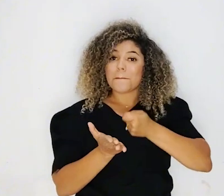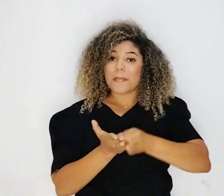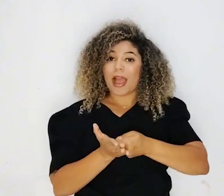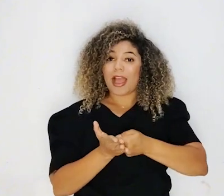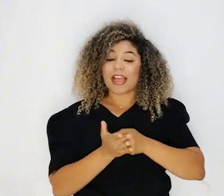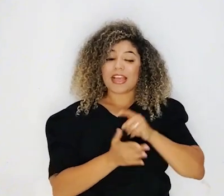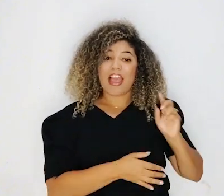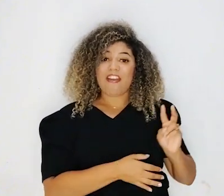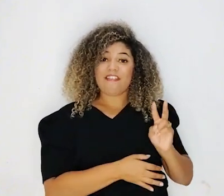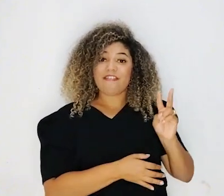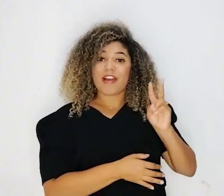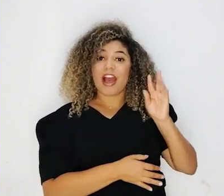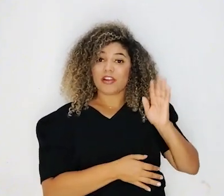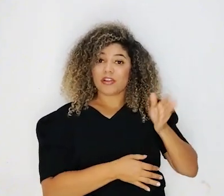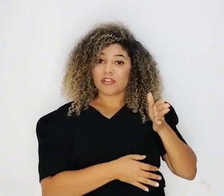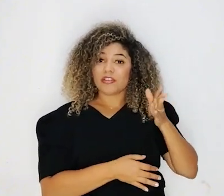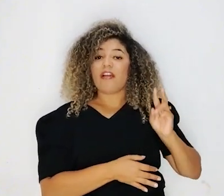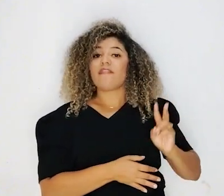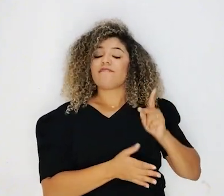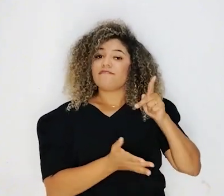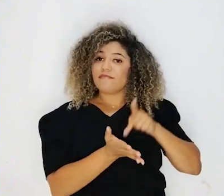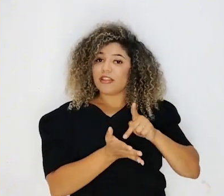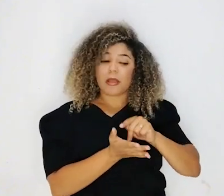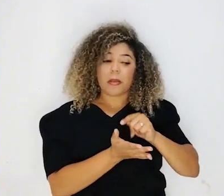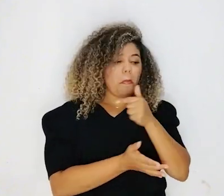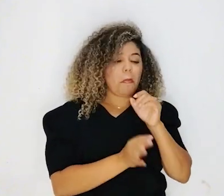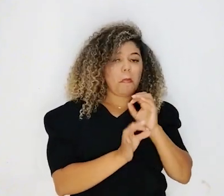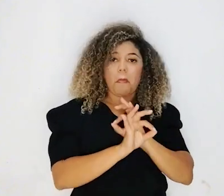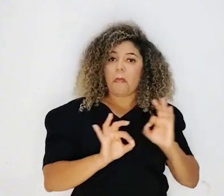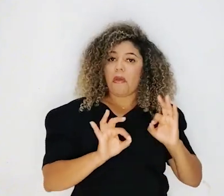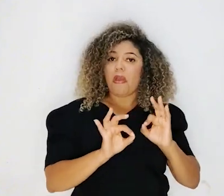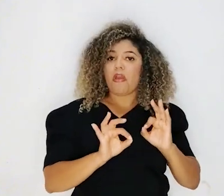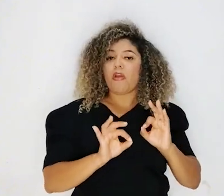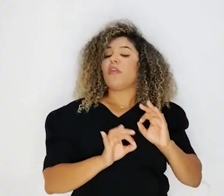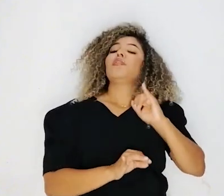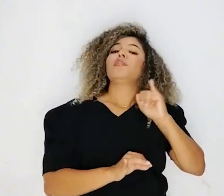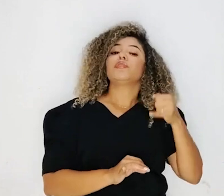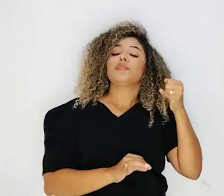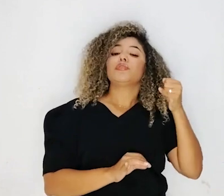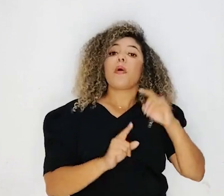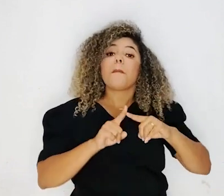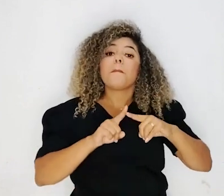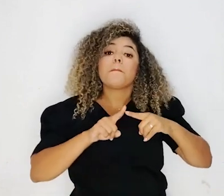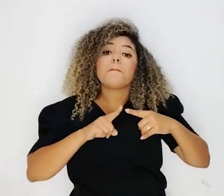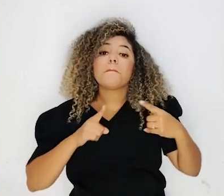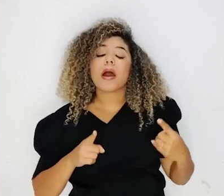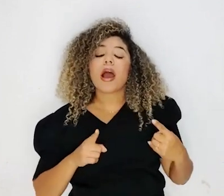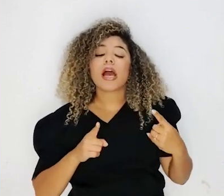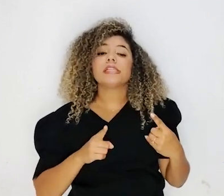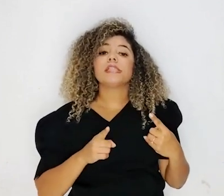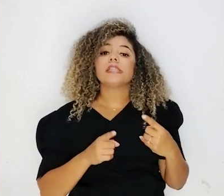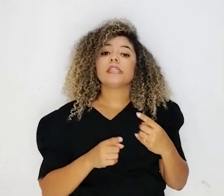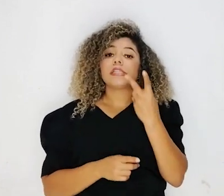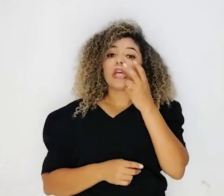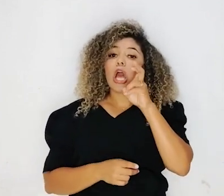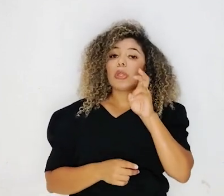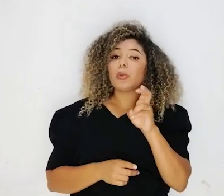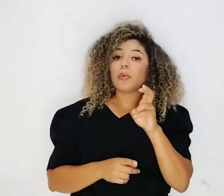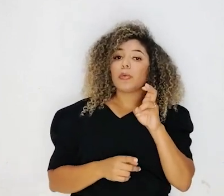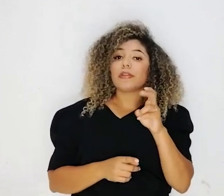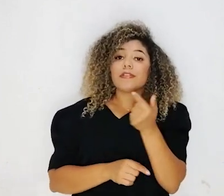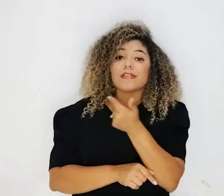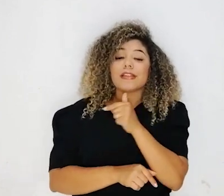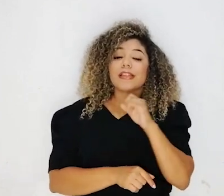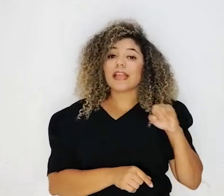dizendo que esse aqui seria o valor real, né? Sem os juros embutidos, de acordo com o texto. Então, se é 2 vezes